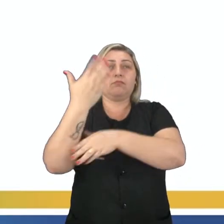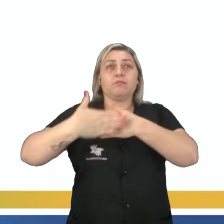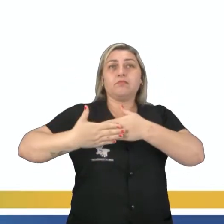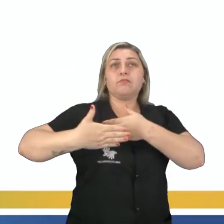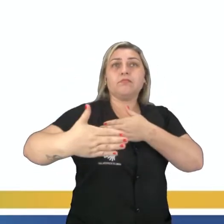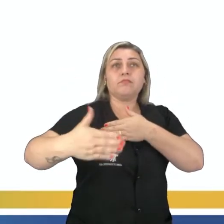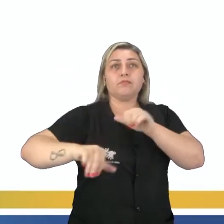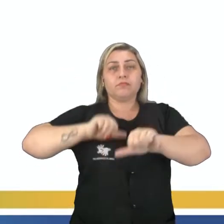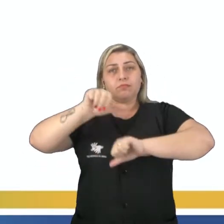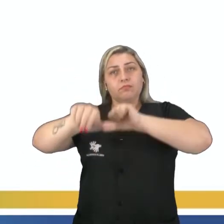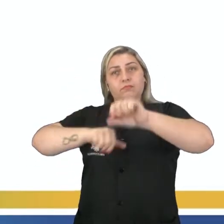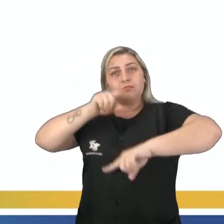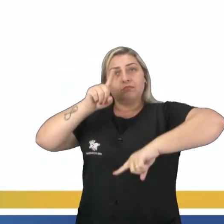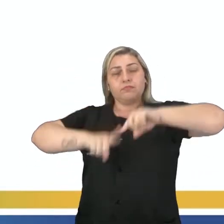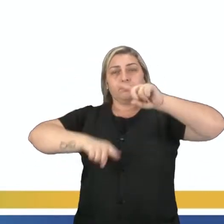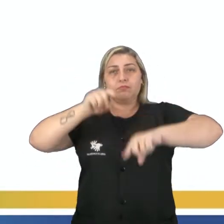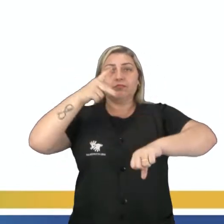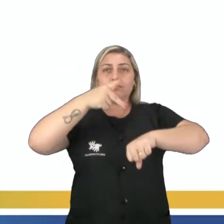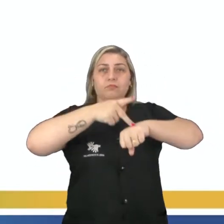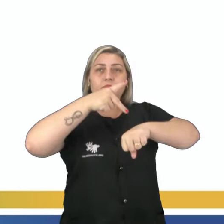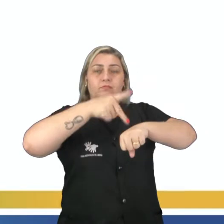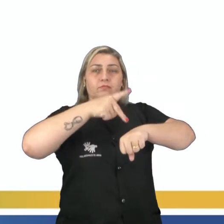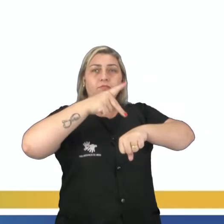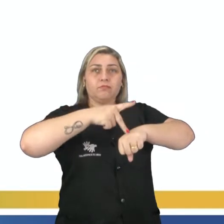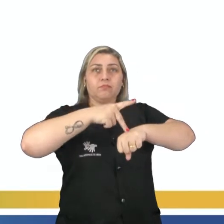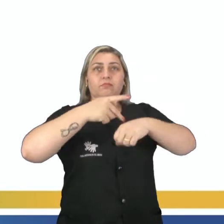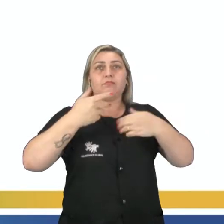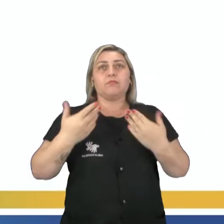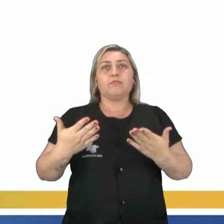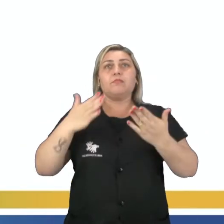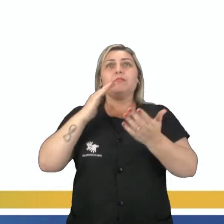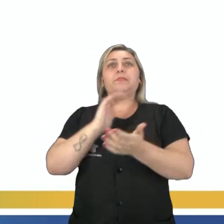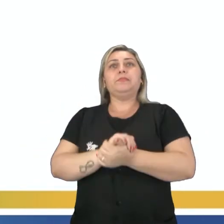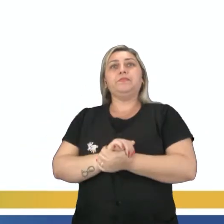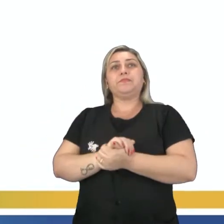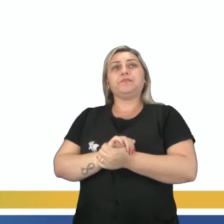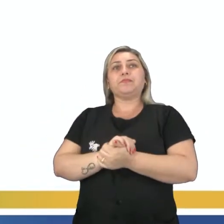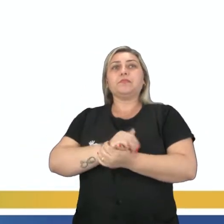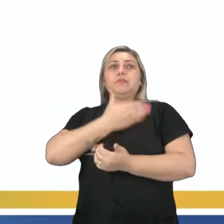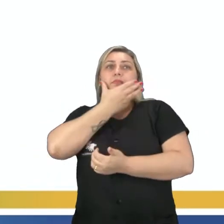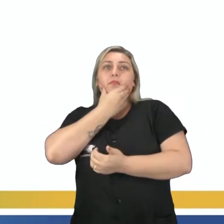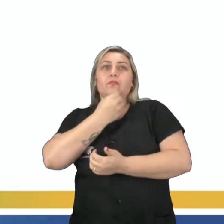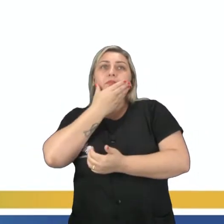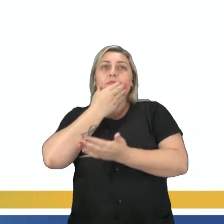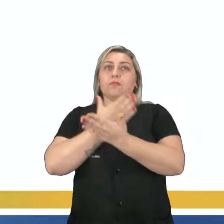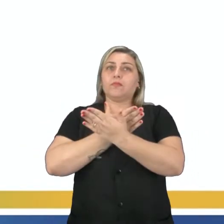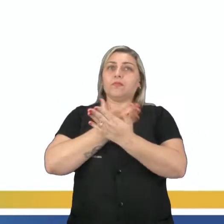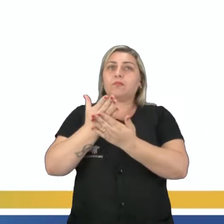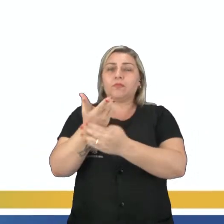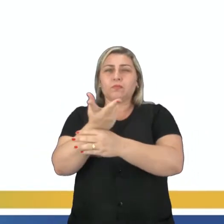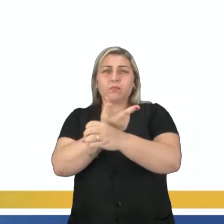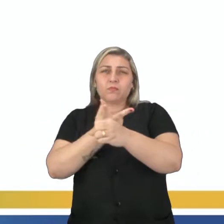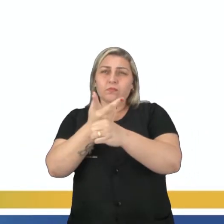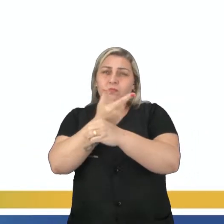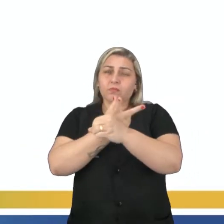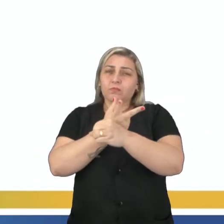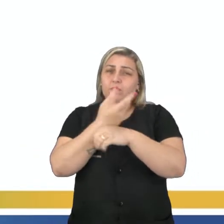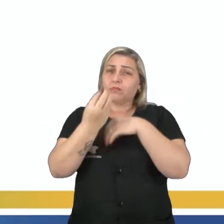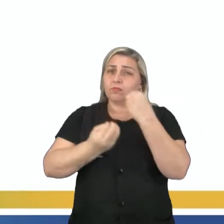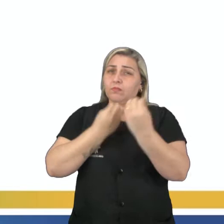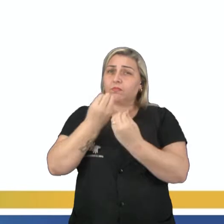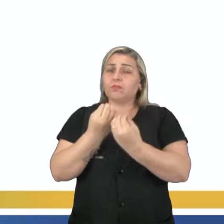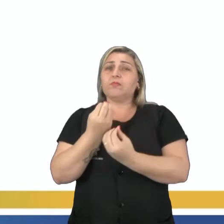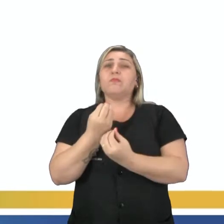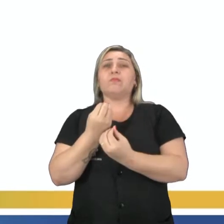apareceu. A partir da elaboração de ferramentas de pedra, meio pelo qual o homem ele